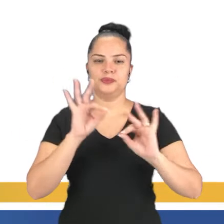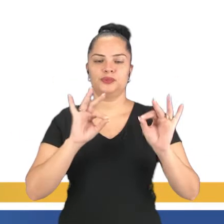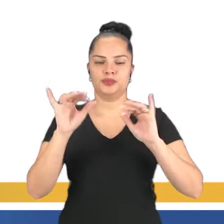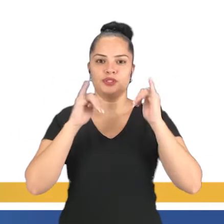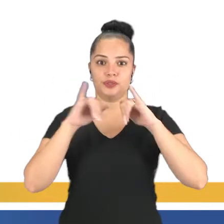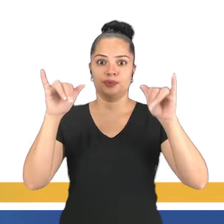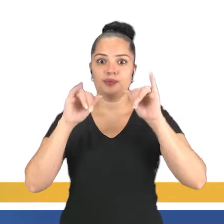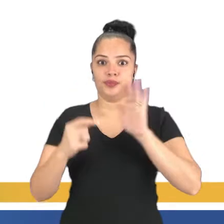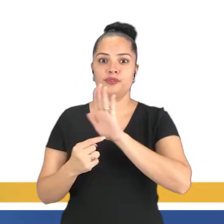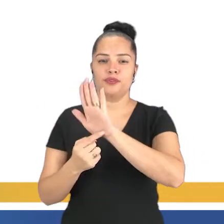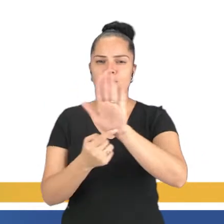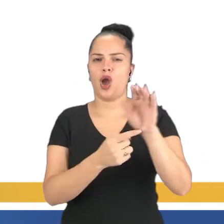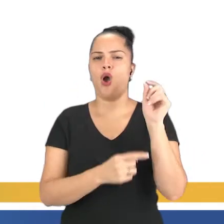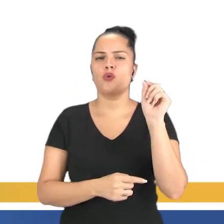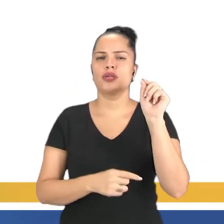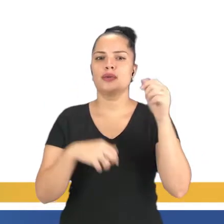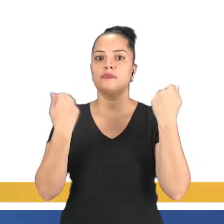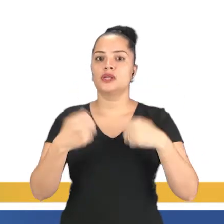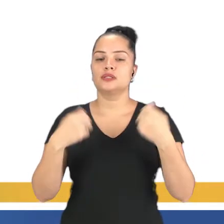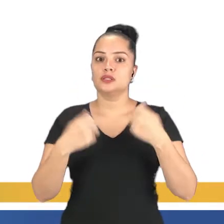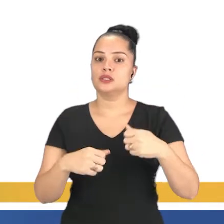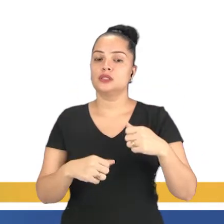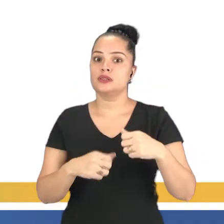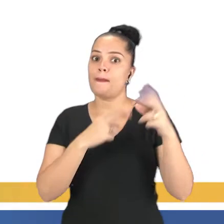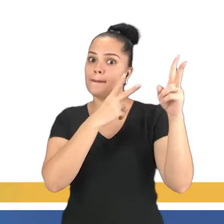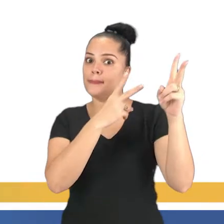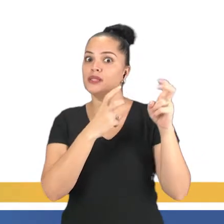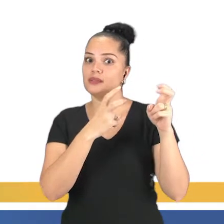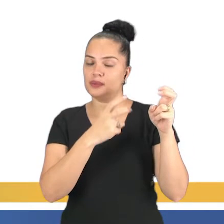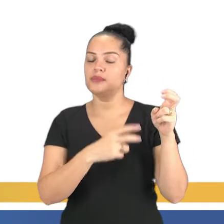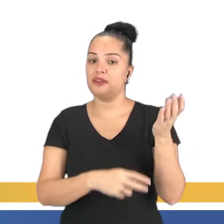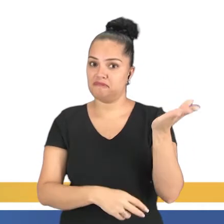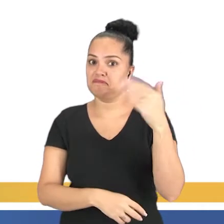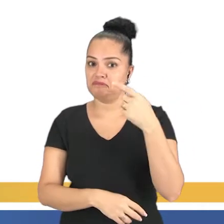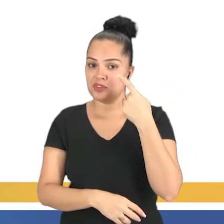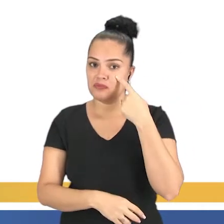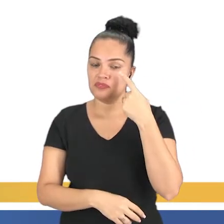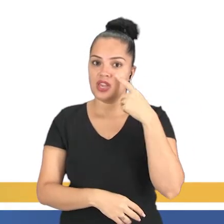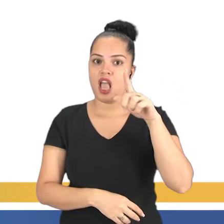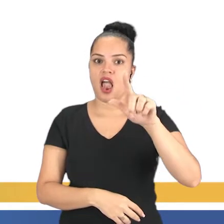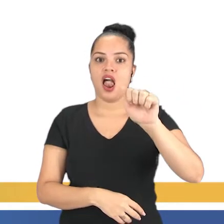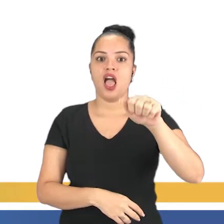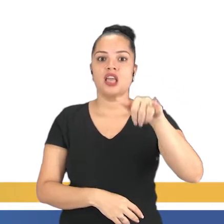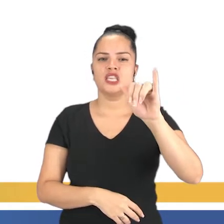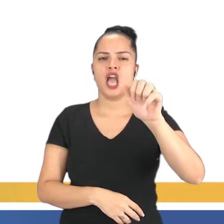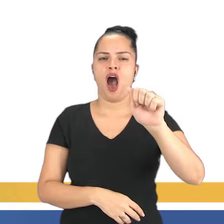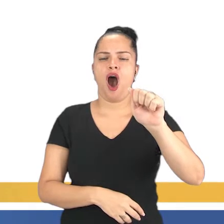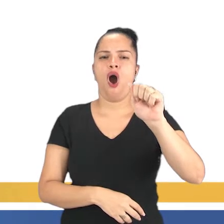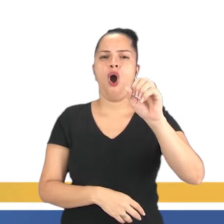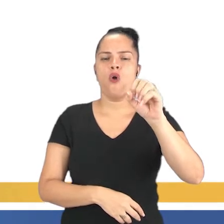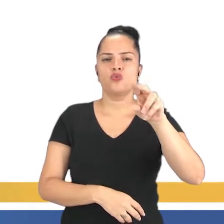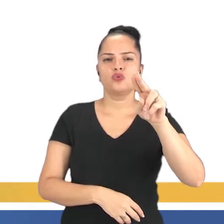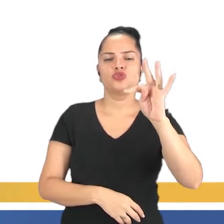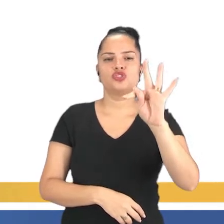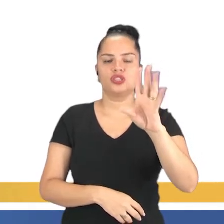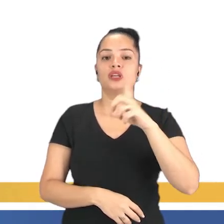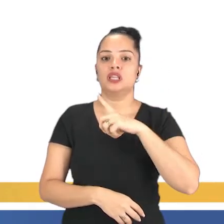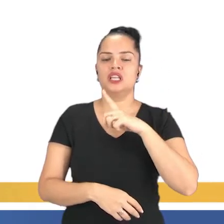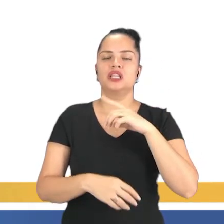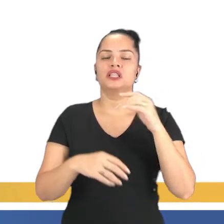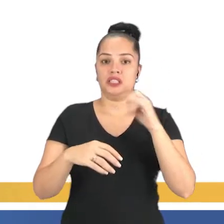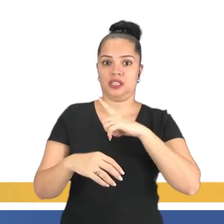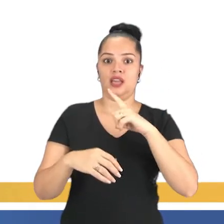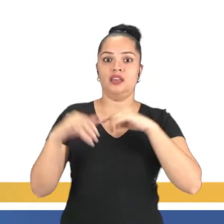um infográfico, o que você deve observar? Aluno, vamos lá? O layout. É preciso pensar em um fluxo natural